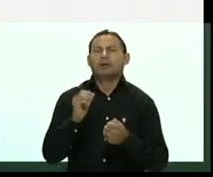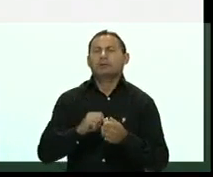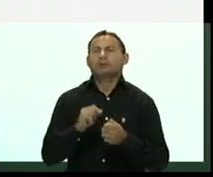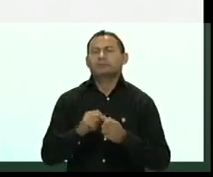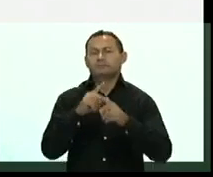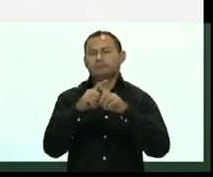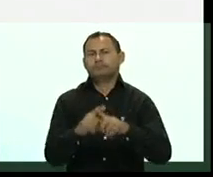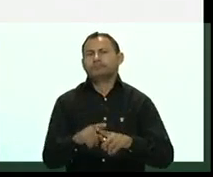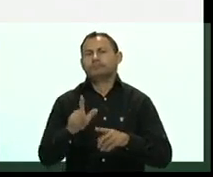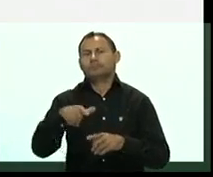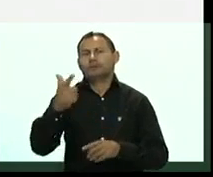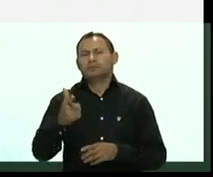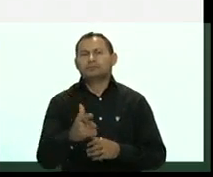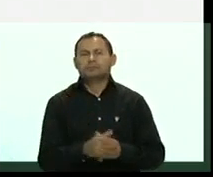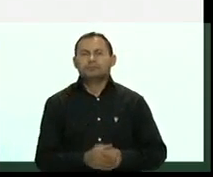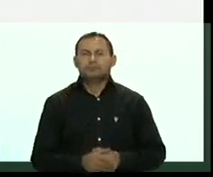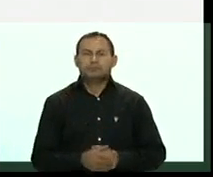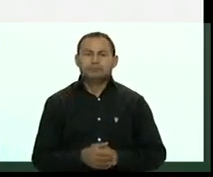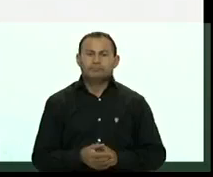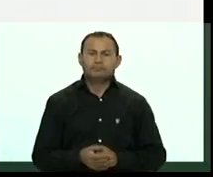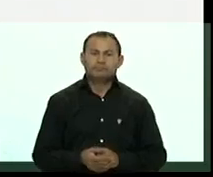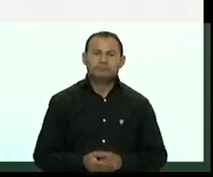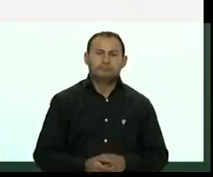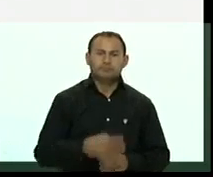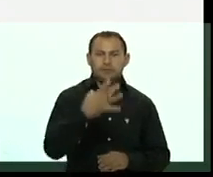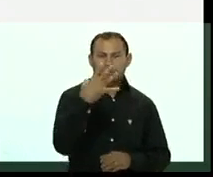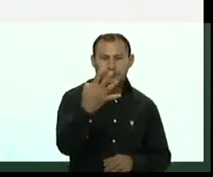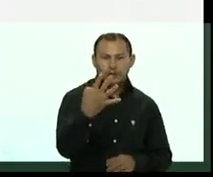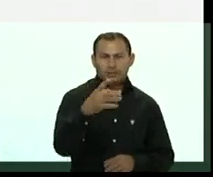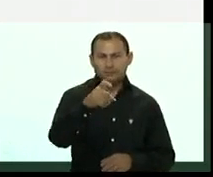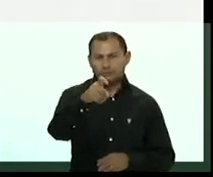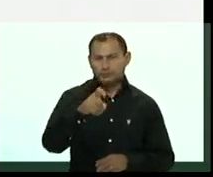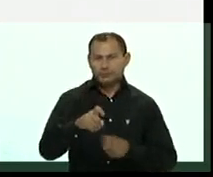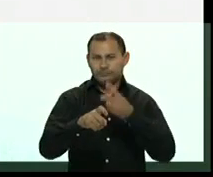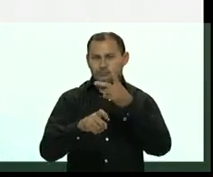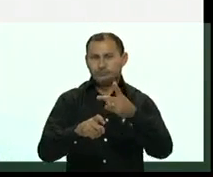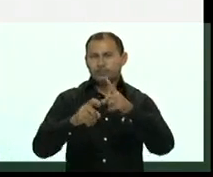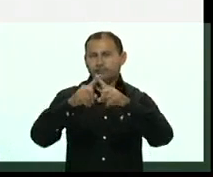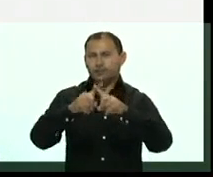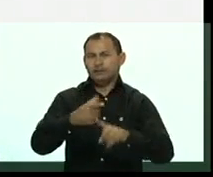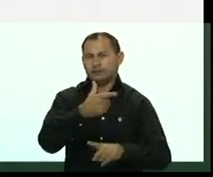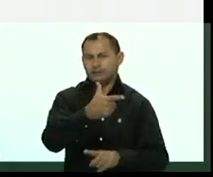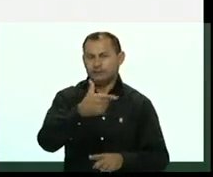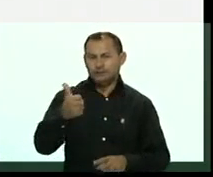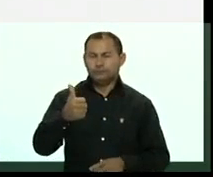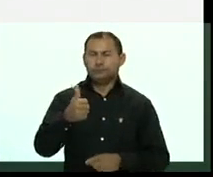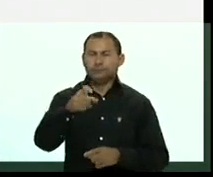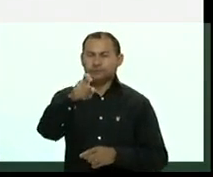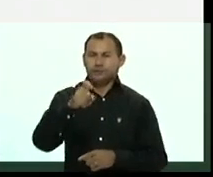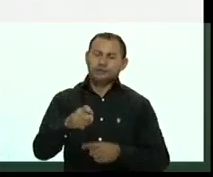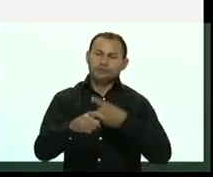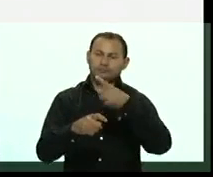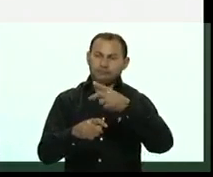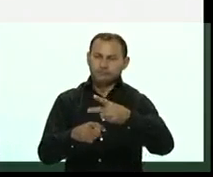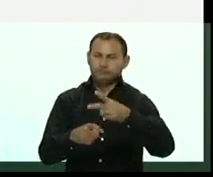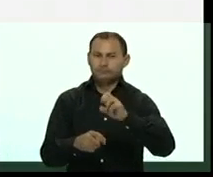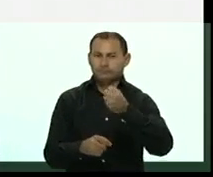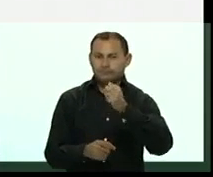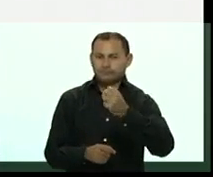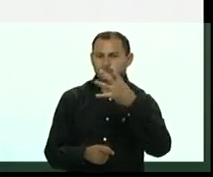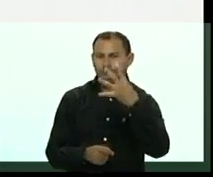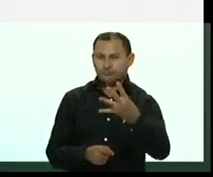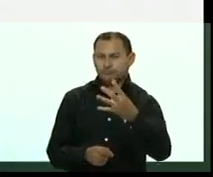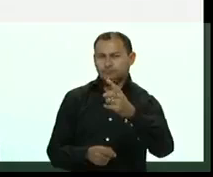a multiplicação do outro lado, olha lá. 4x ao quadrado vezes 21x ao quadrado,